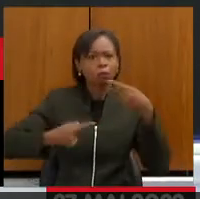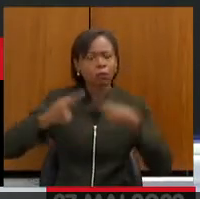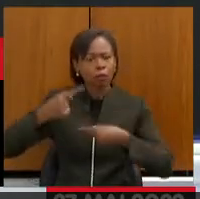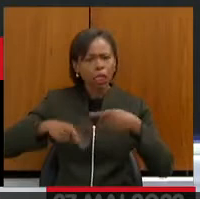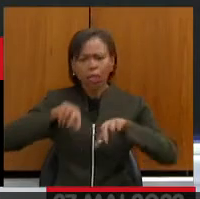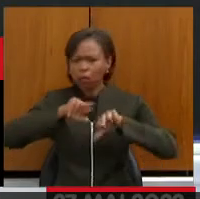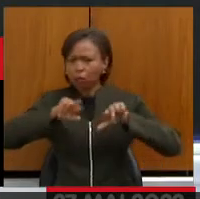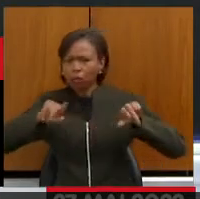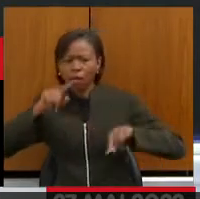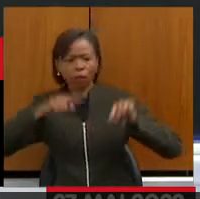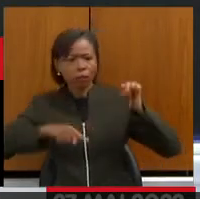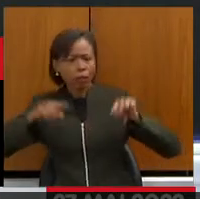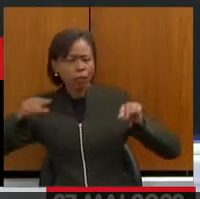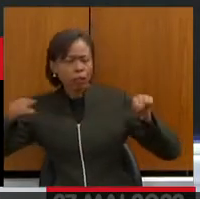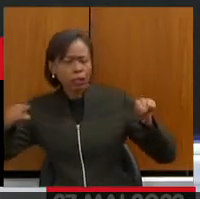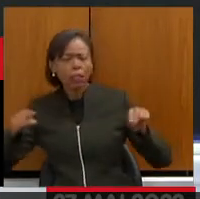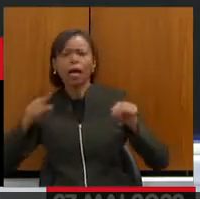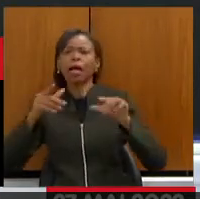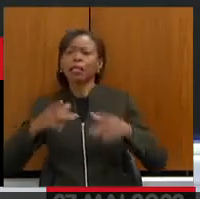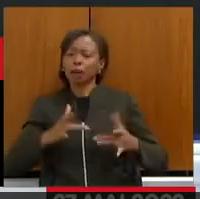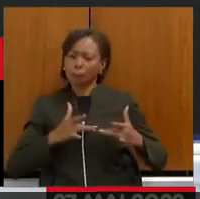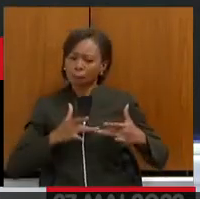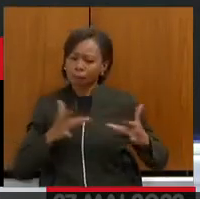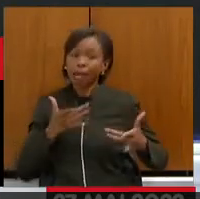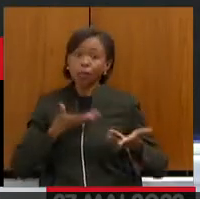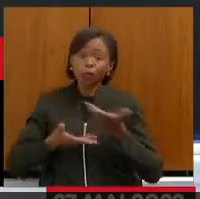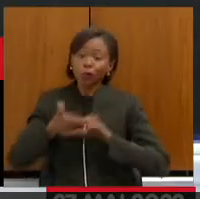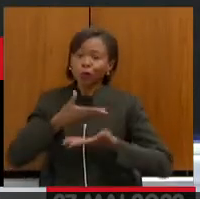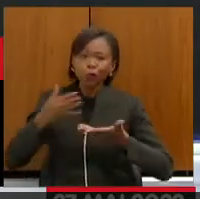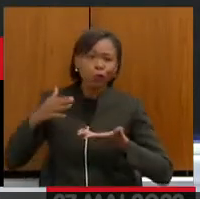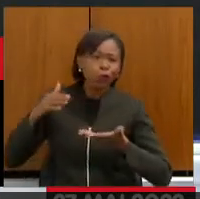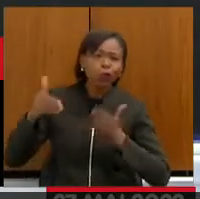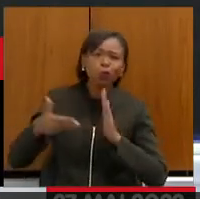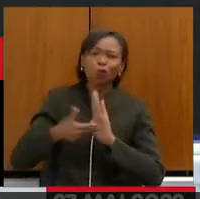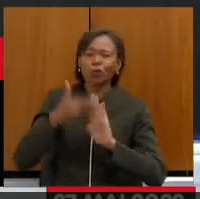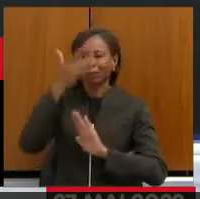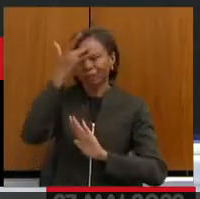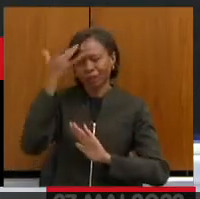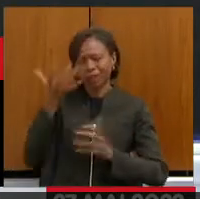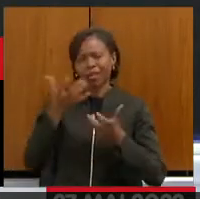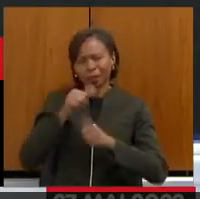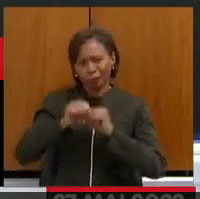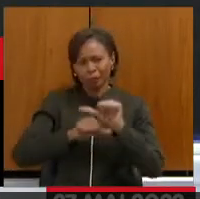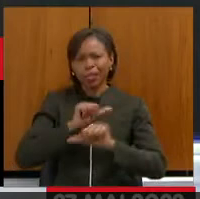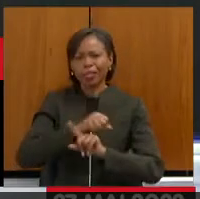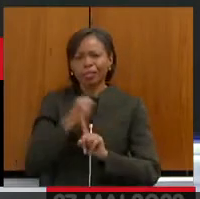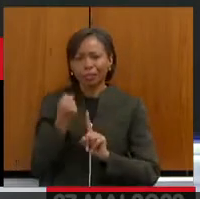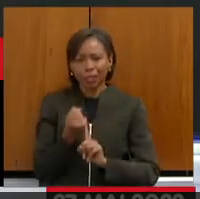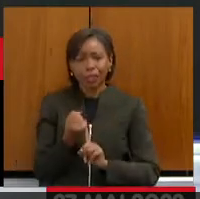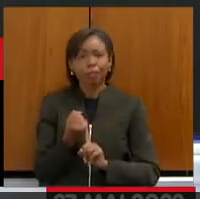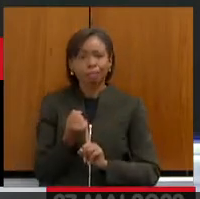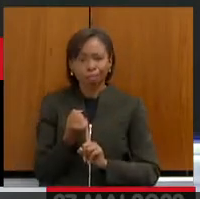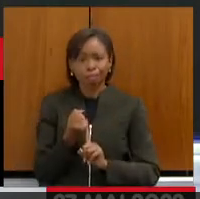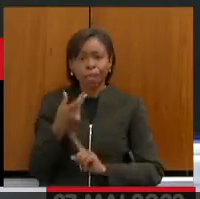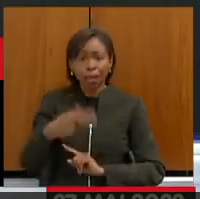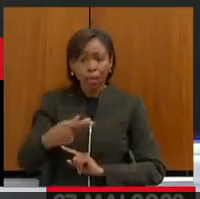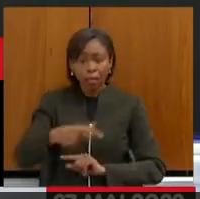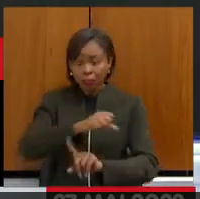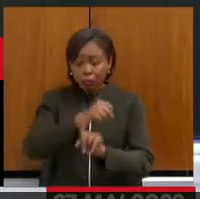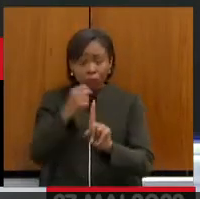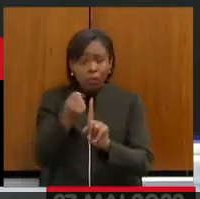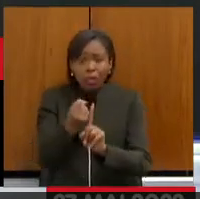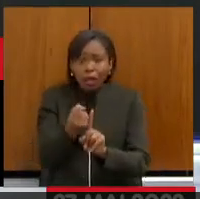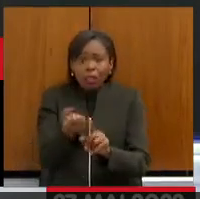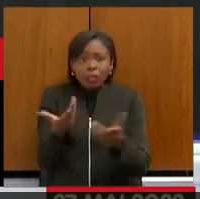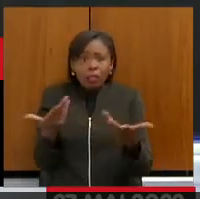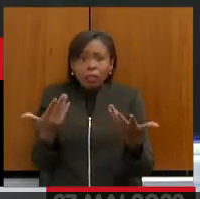a solidariedade de todos e todas que realmente desejam mudar nossa sociedade Inclusive a sociedade que está cada vez